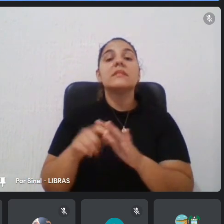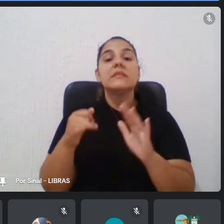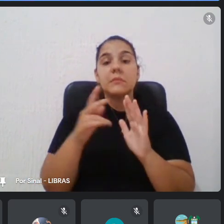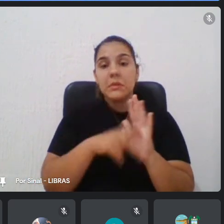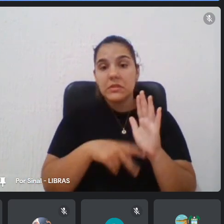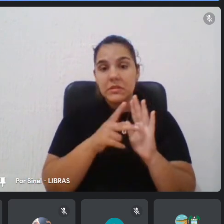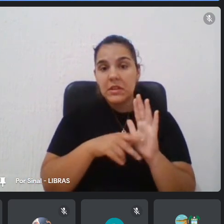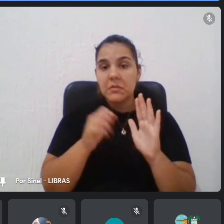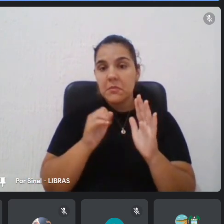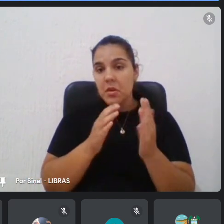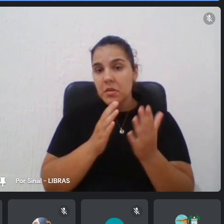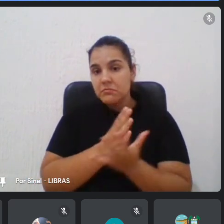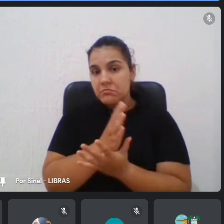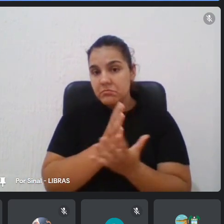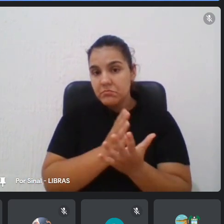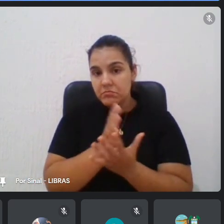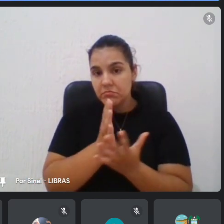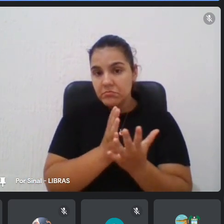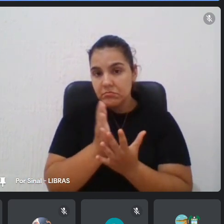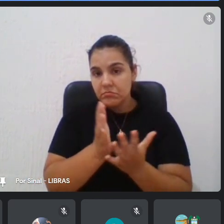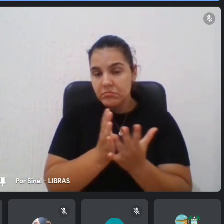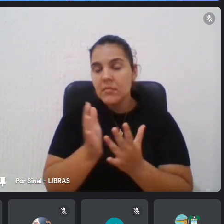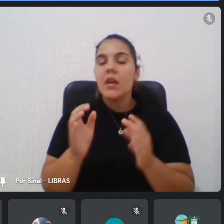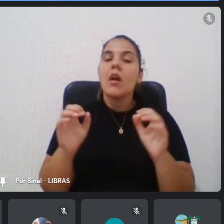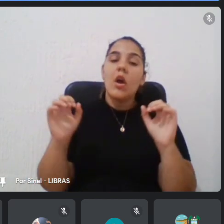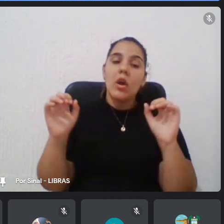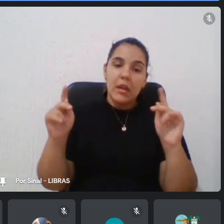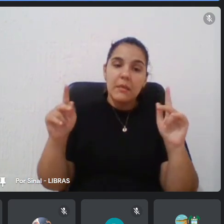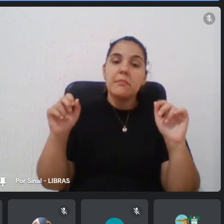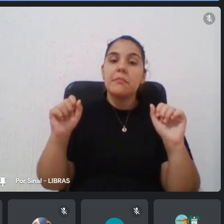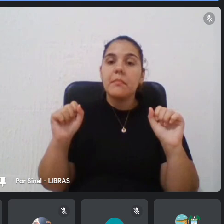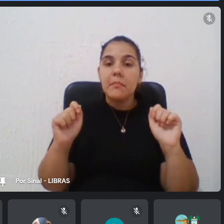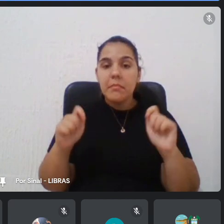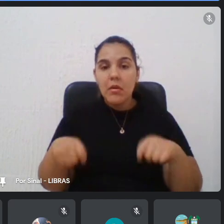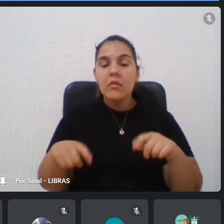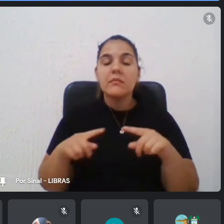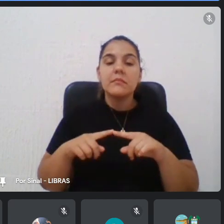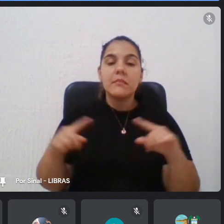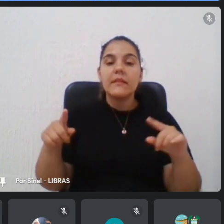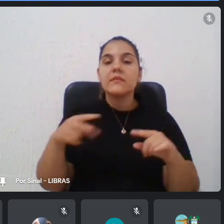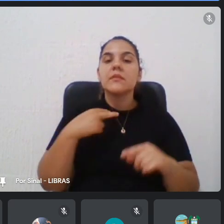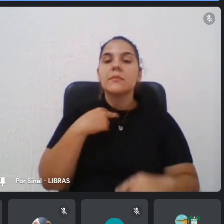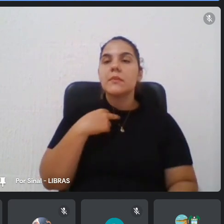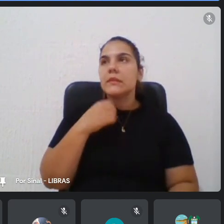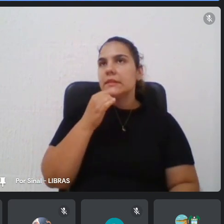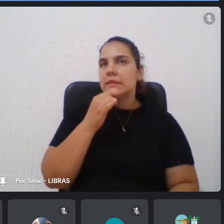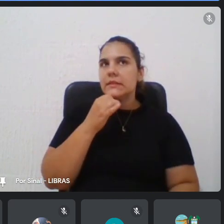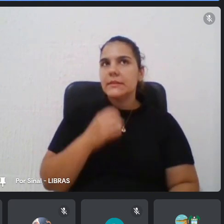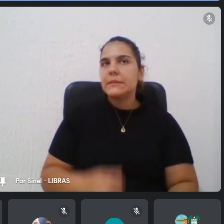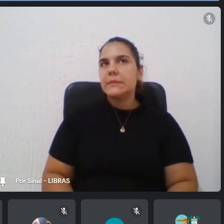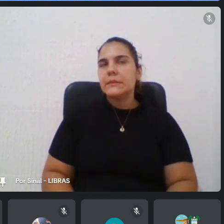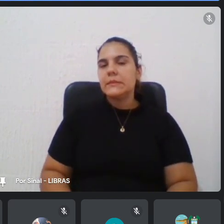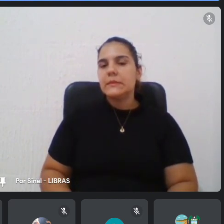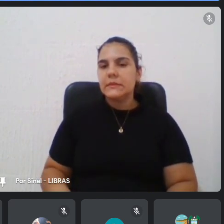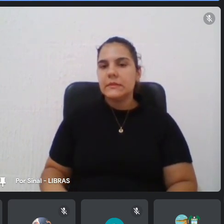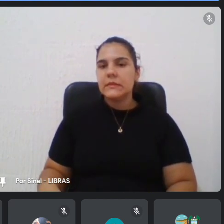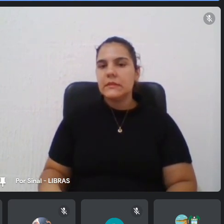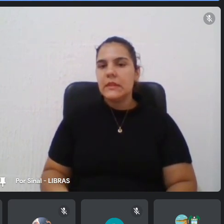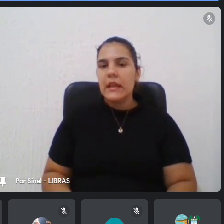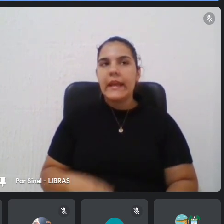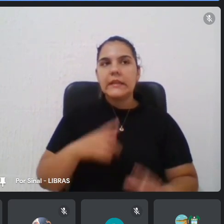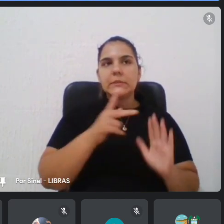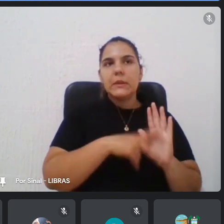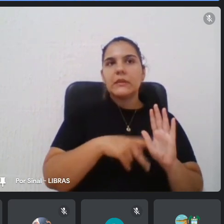Você pode, Ana, o que não pode é você fazer de forma que uma coisa dependa da outra para aprovação.